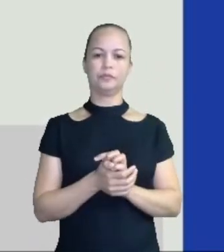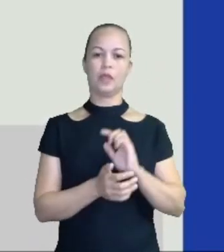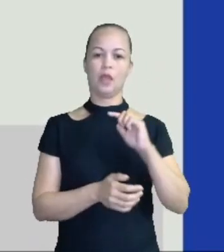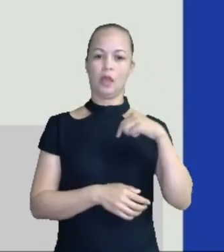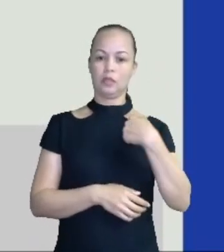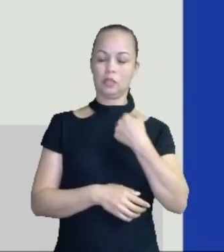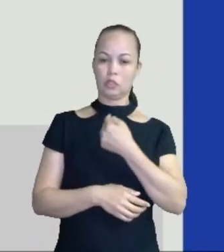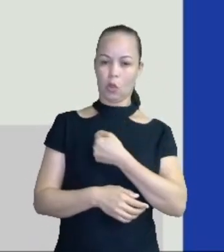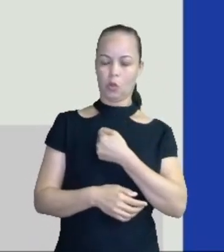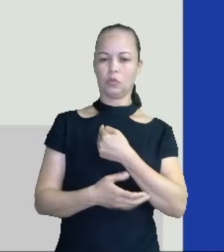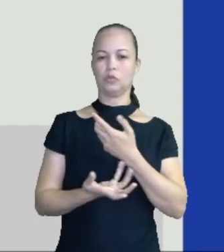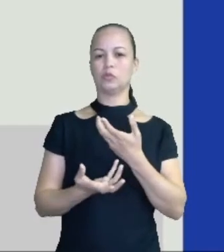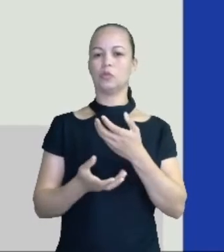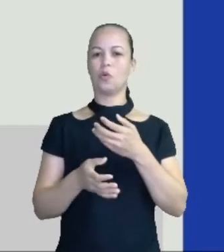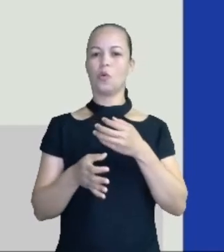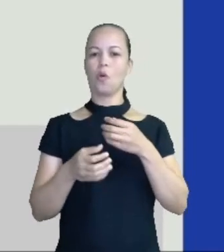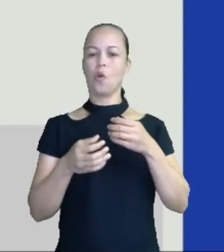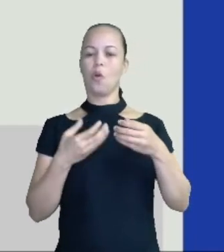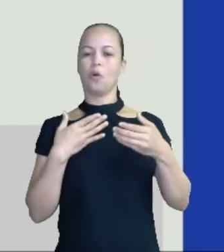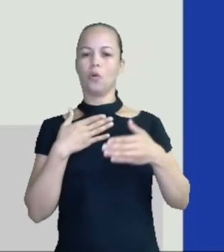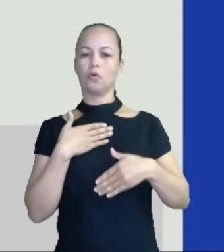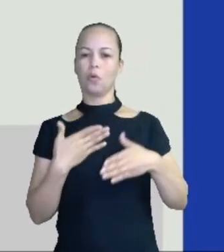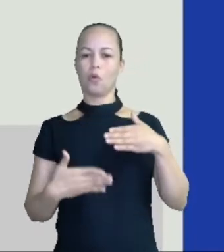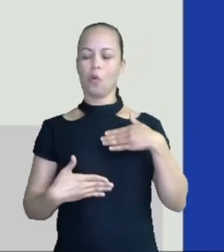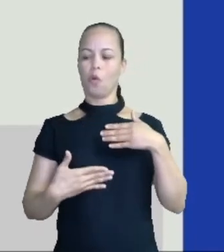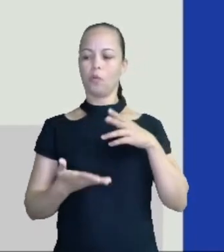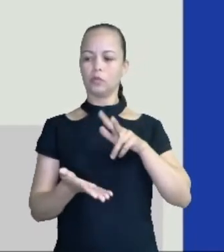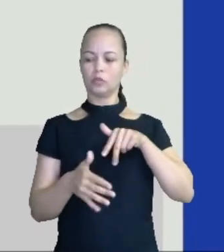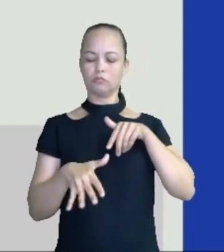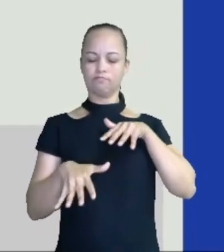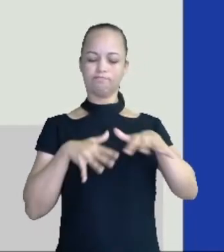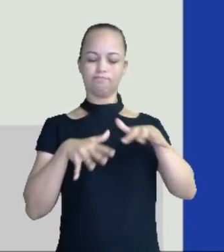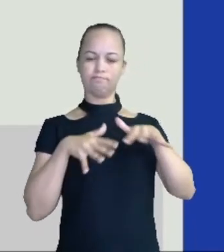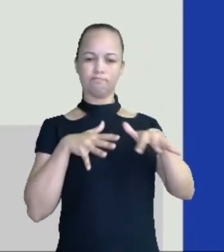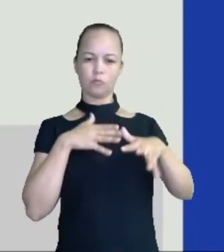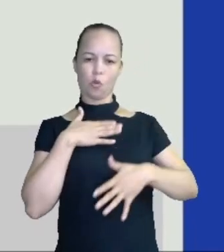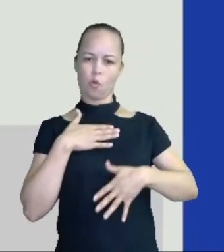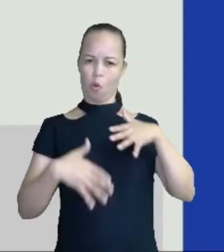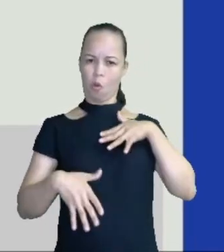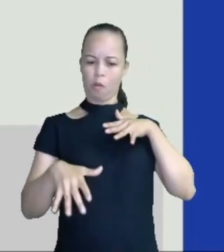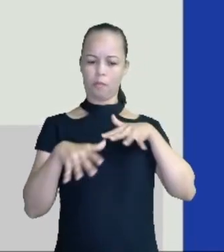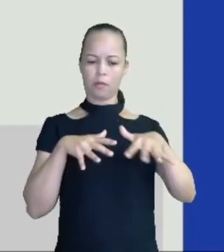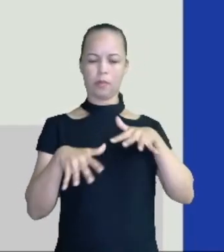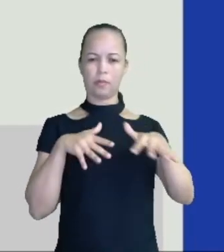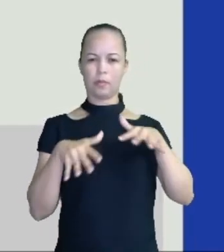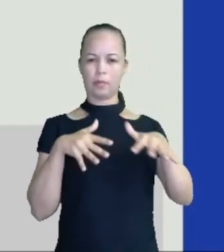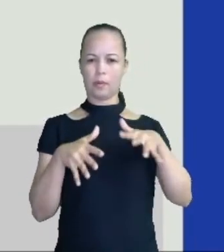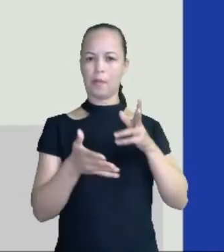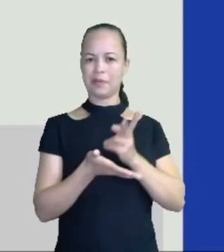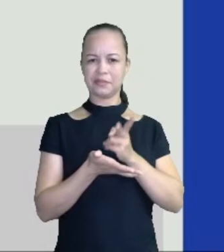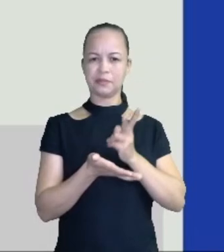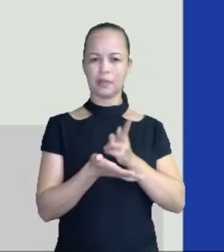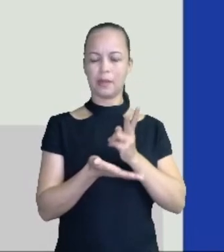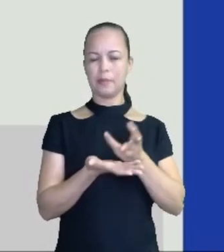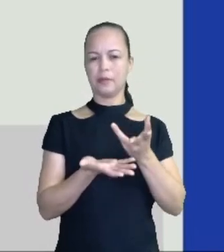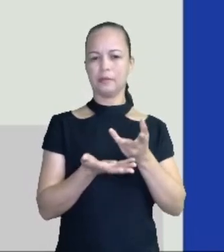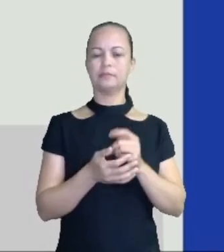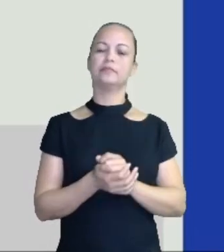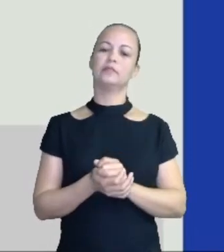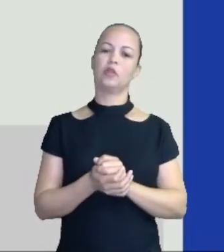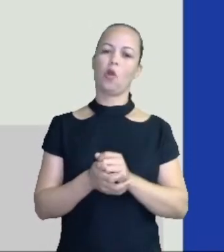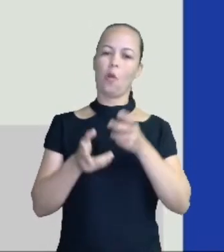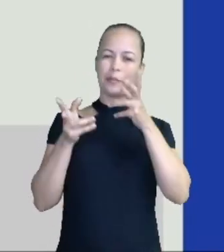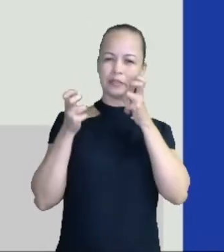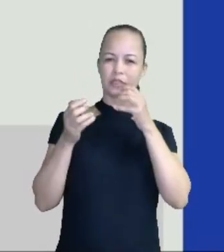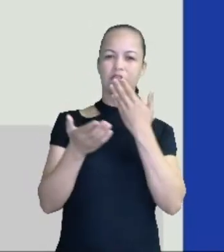nosso organismo foi feito para estar em movimento, né? nós observamos ao longo da nossa aula que sim,